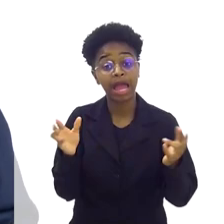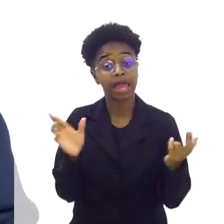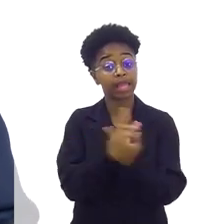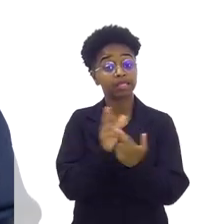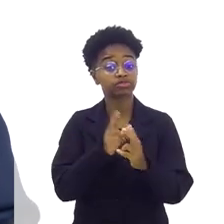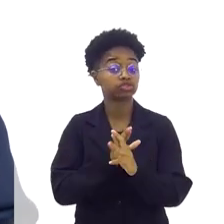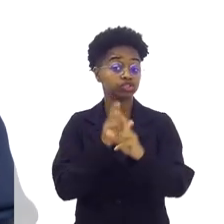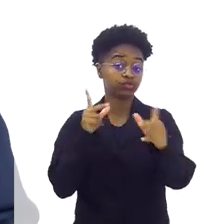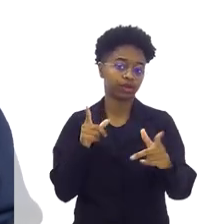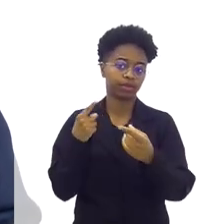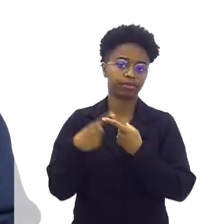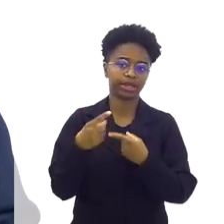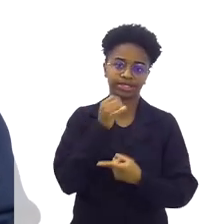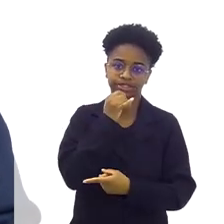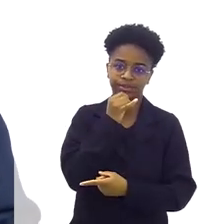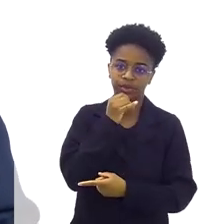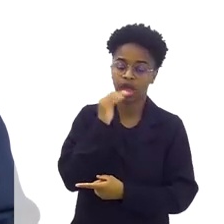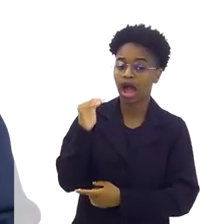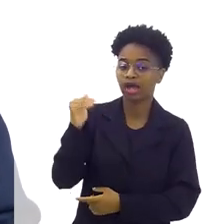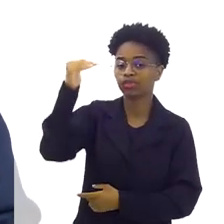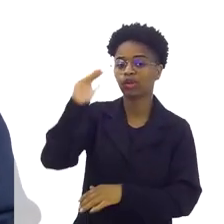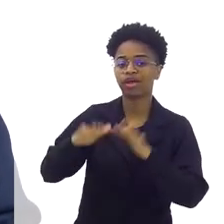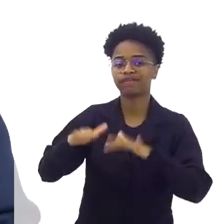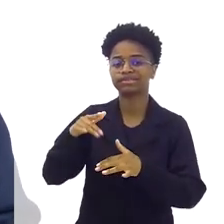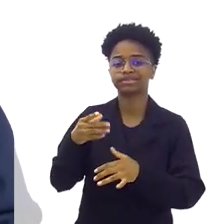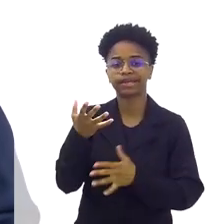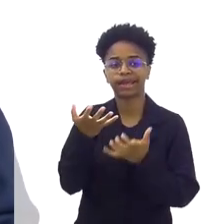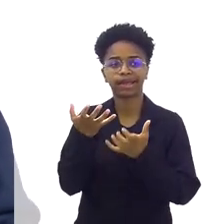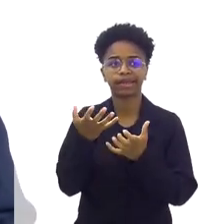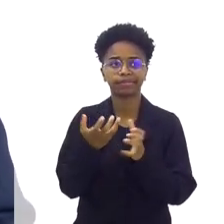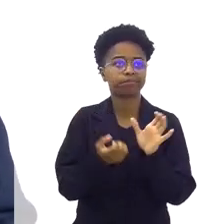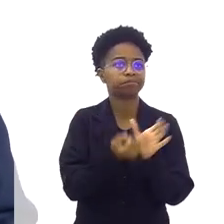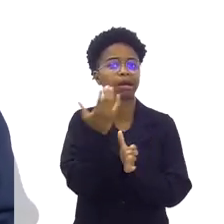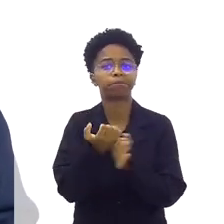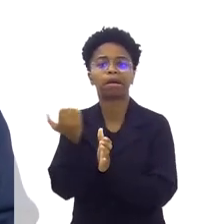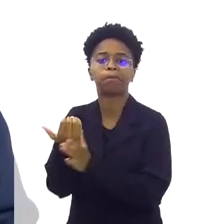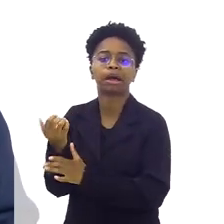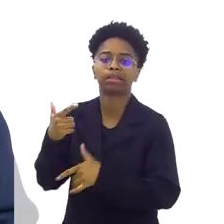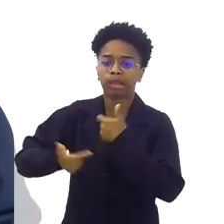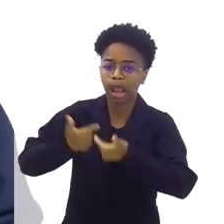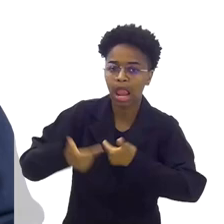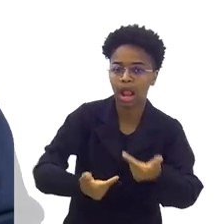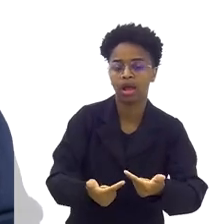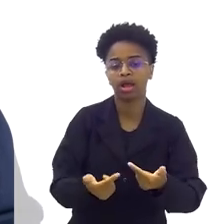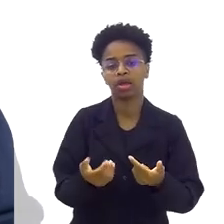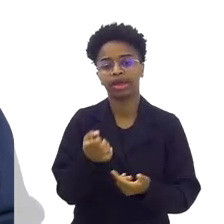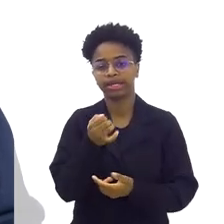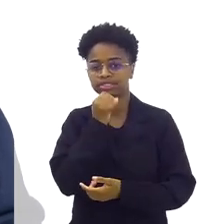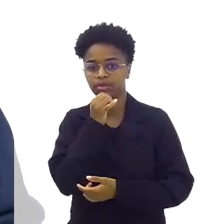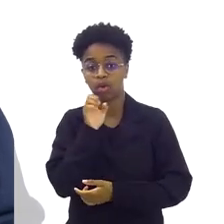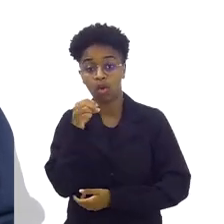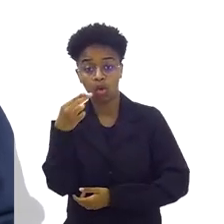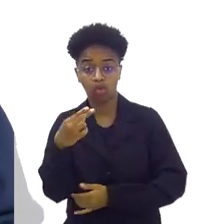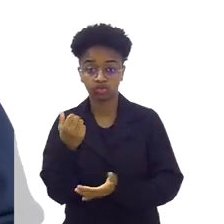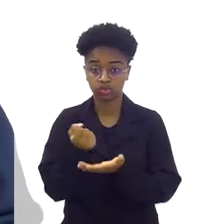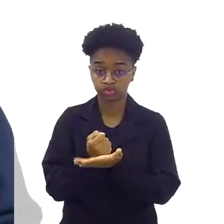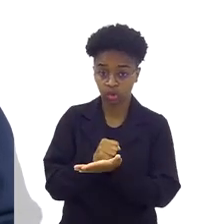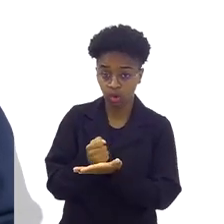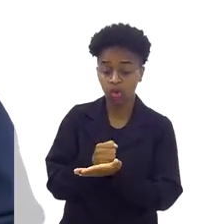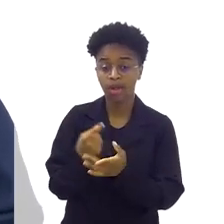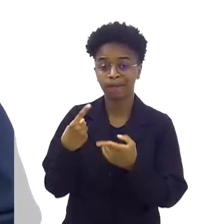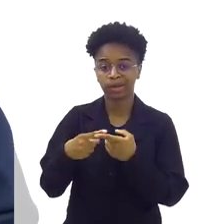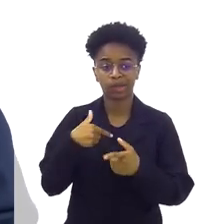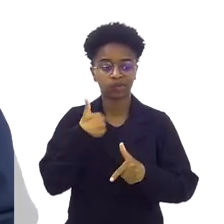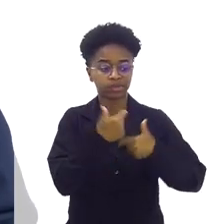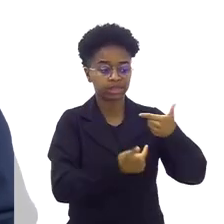por um adulto é diferente. Muitas vezes a relação do adulto é essa relação de produtividade. Então, ou eu jogo entre algo